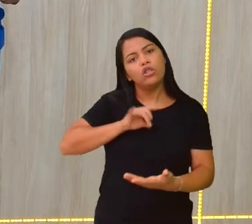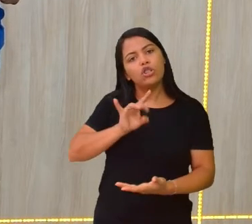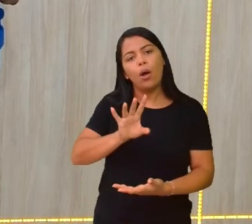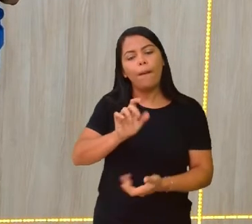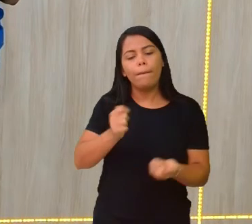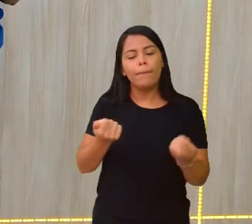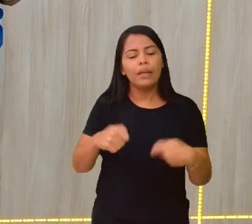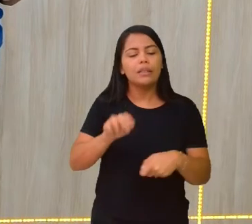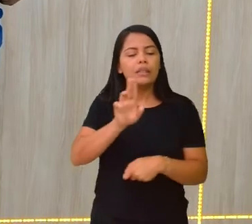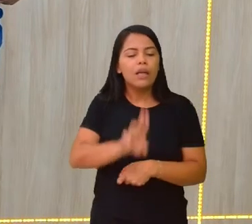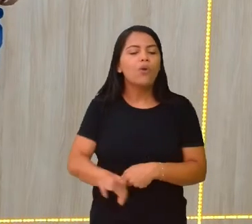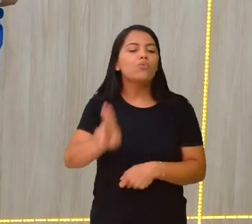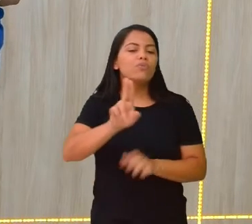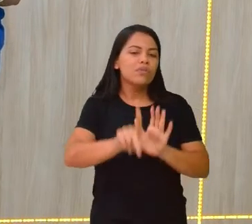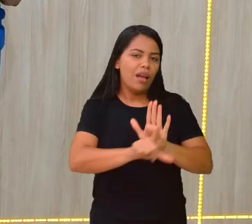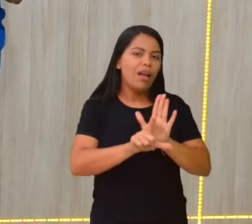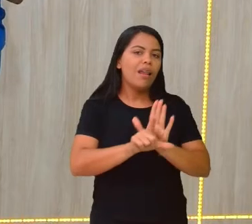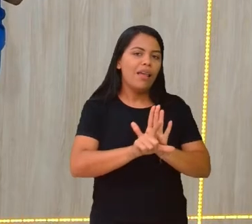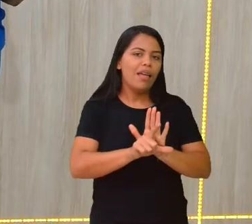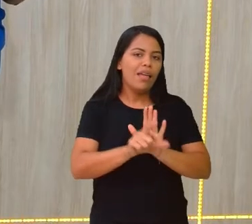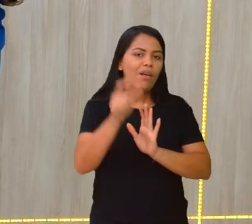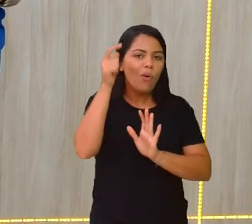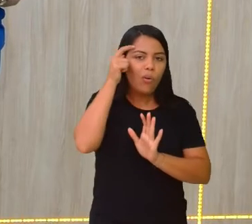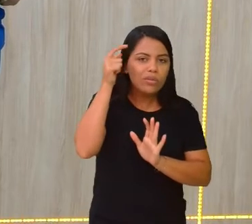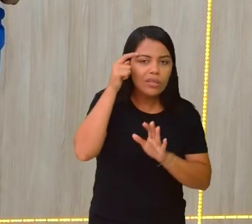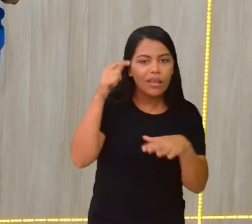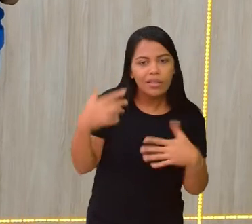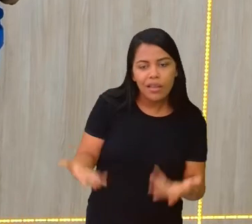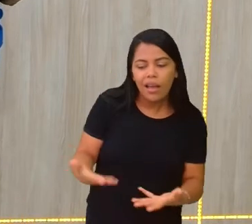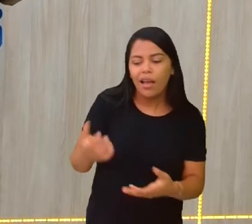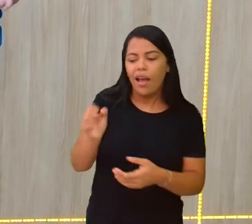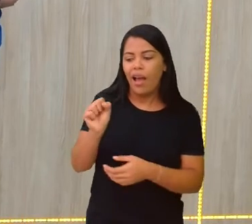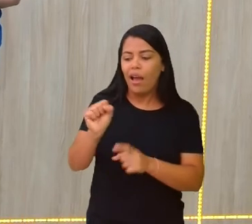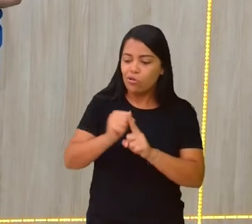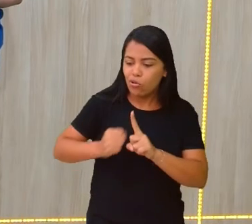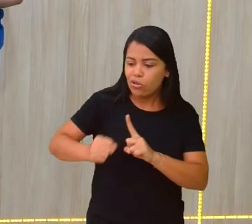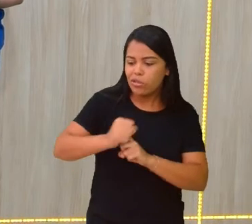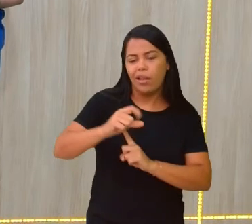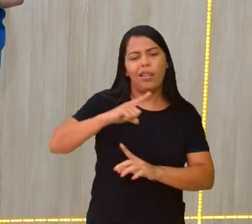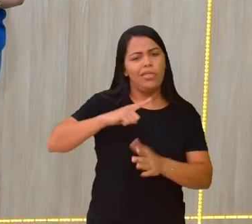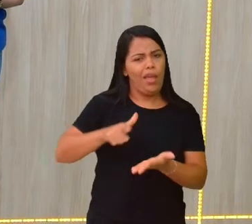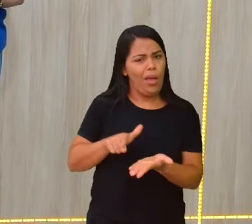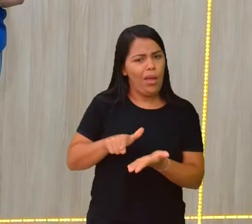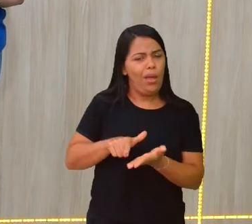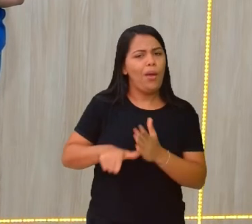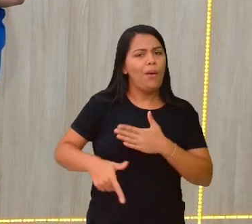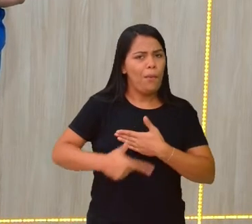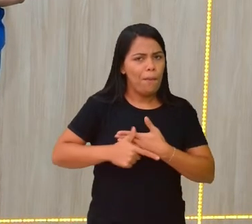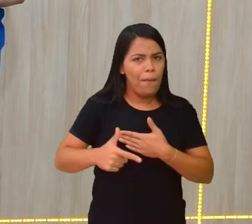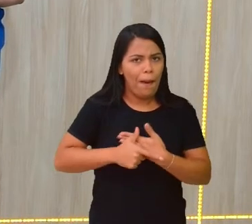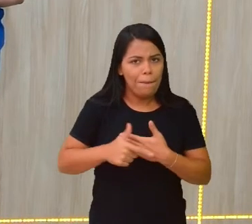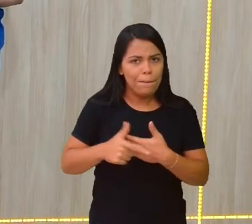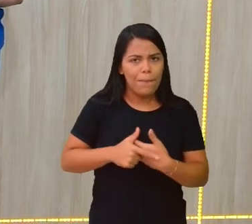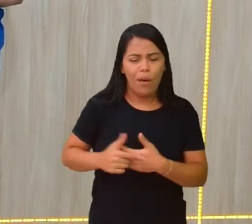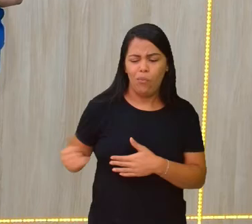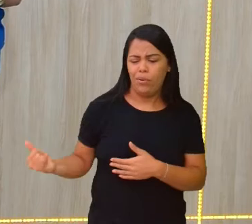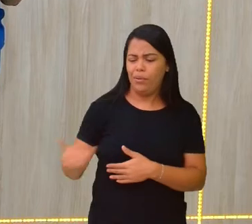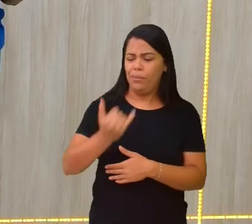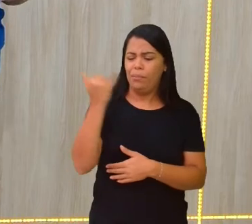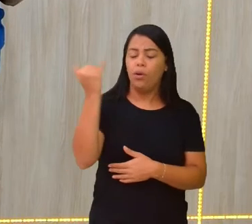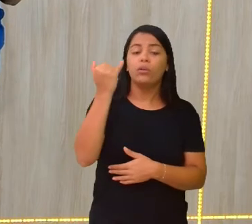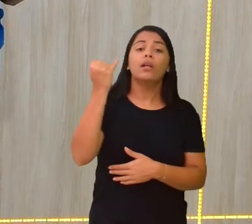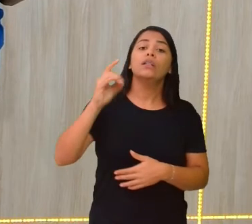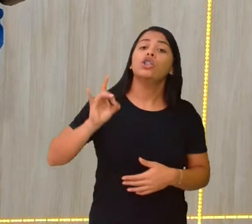uma lei, que ela seja aplicada. E aí a sociedade, ela tem um papel fundamental nisso, porque só vai ser aplicado